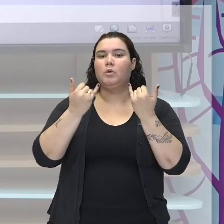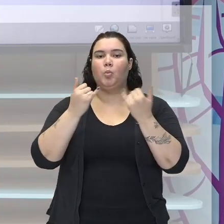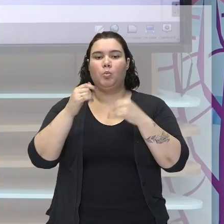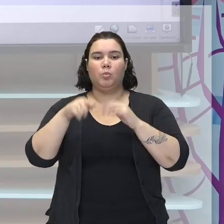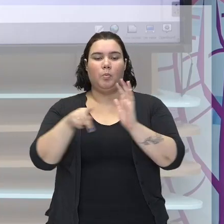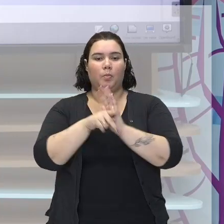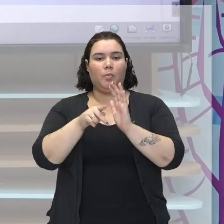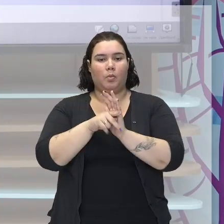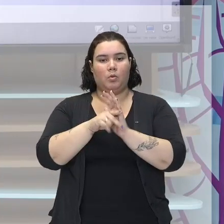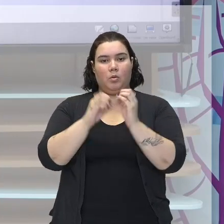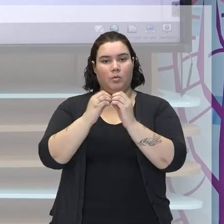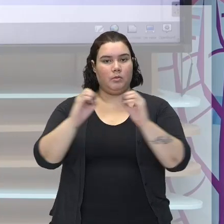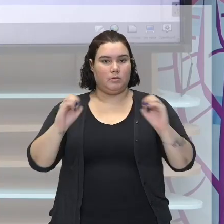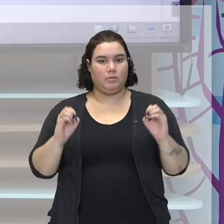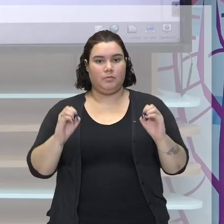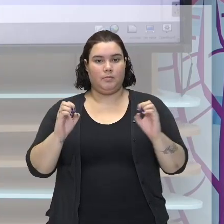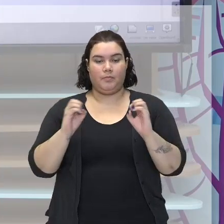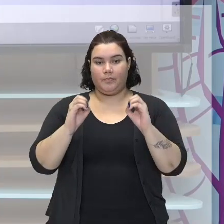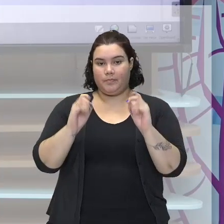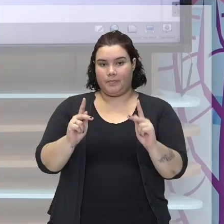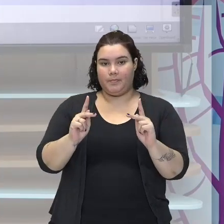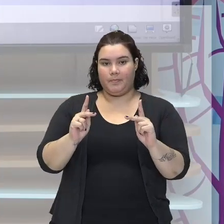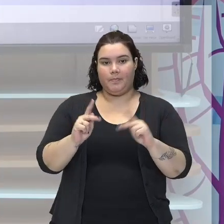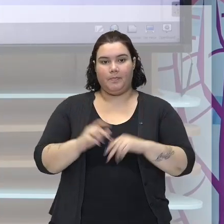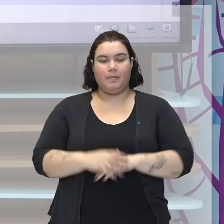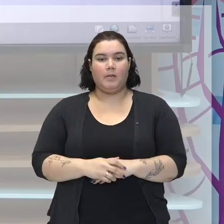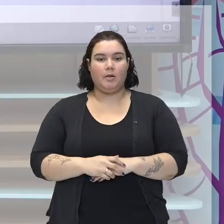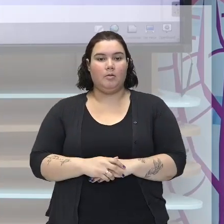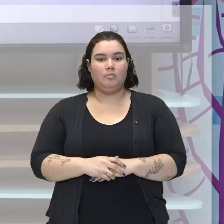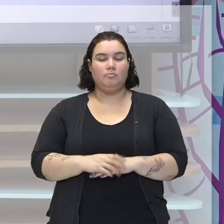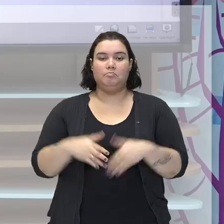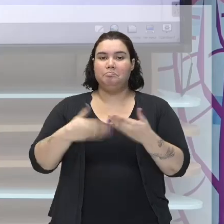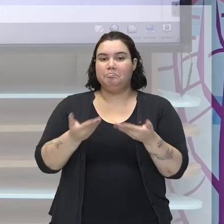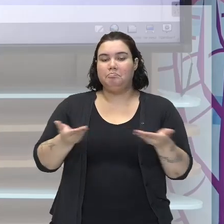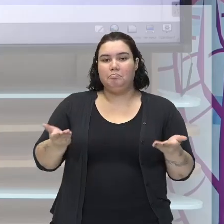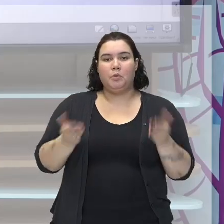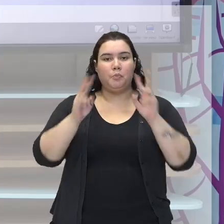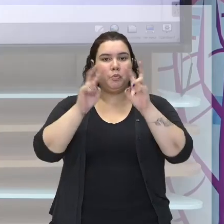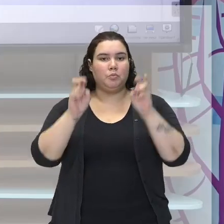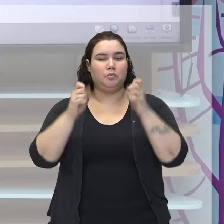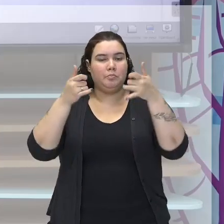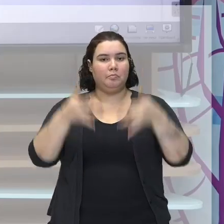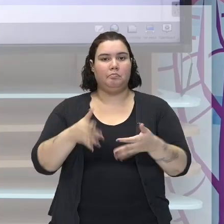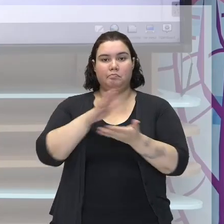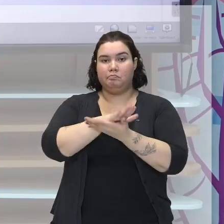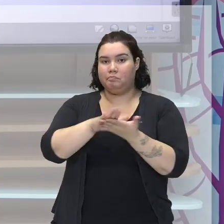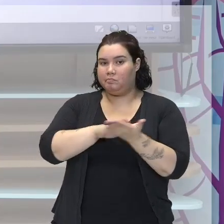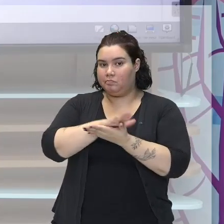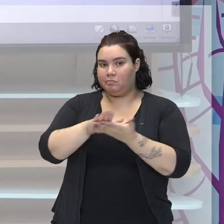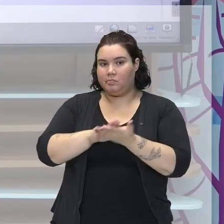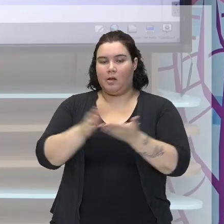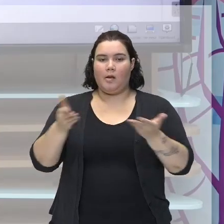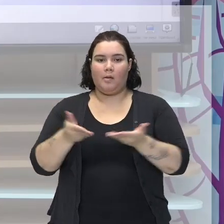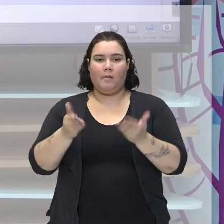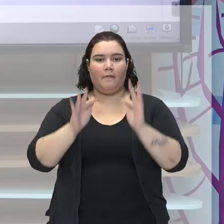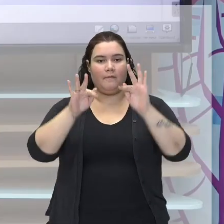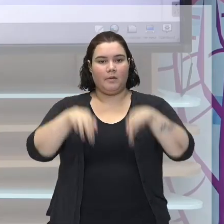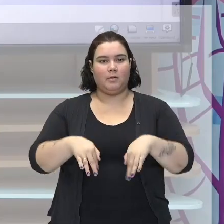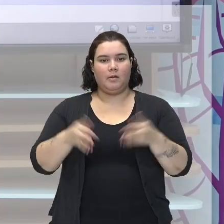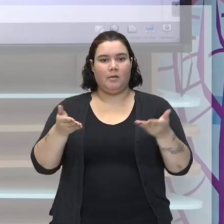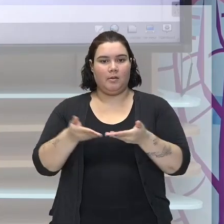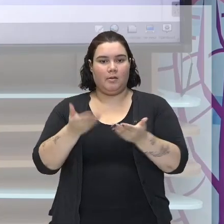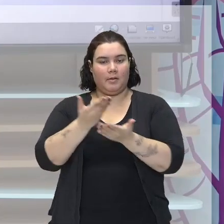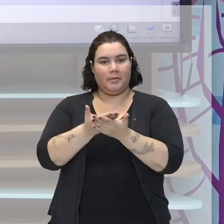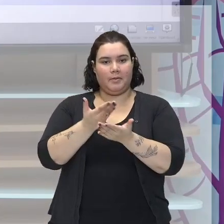na nossa oração. Perfeito? Então, como não há nada mais a ser explicado, a gente vai encerrando a